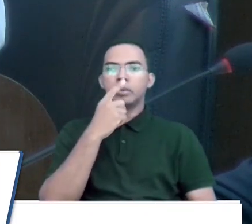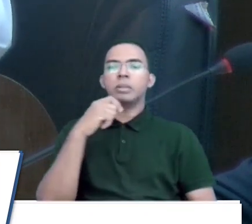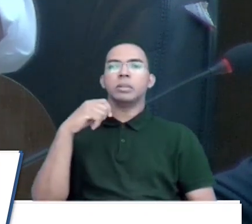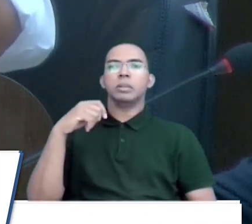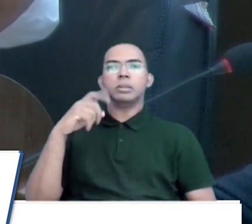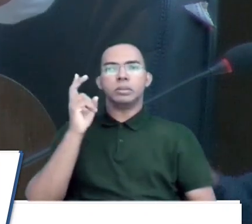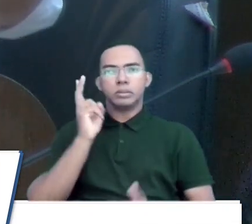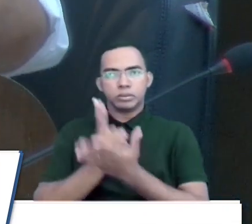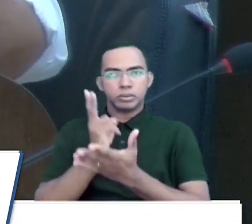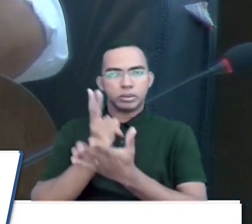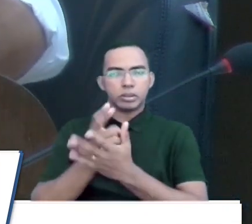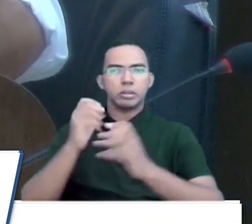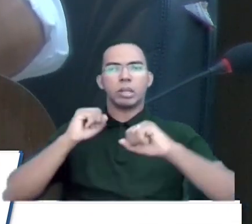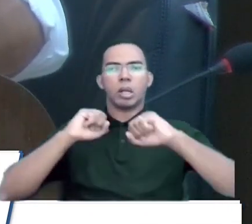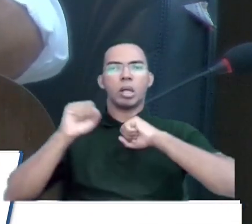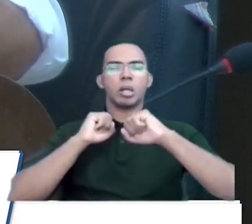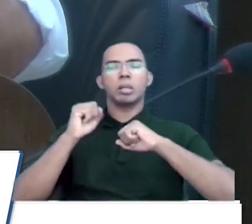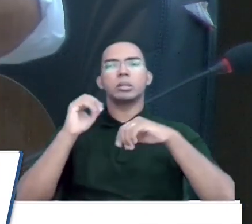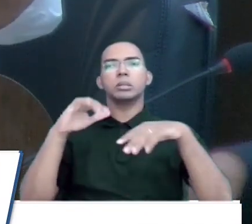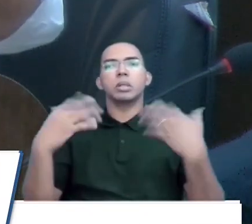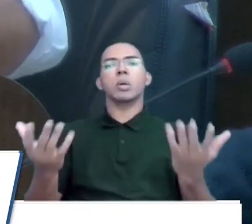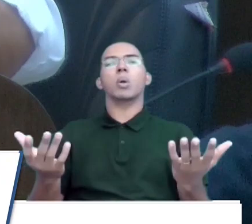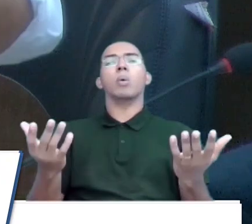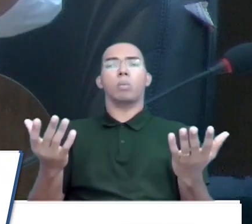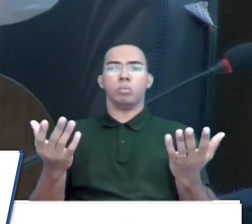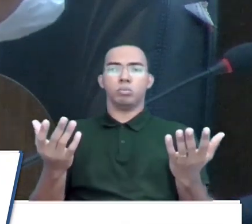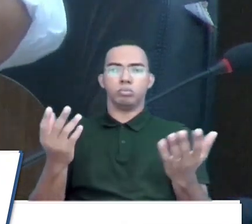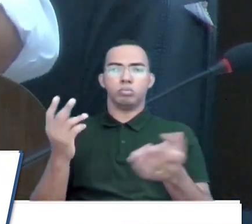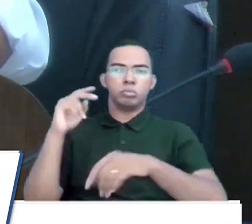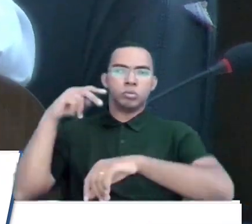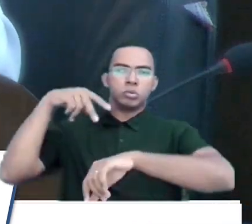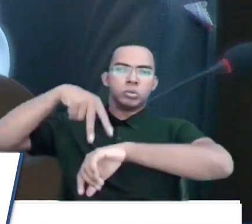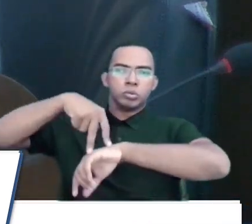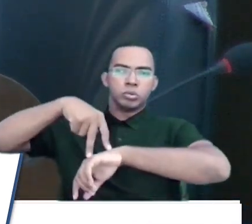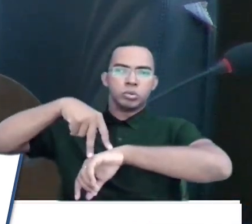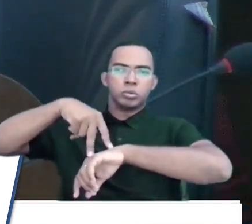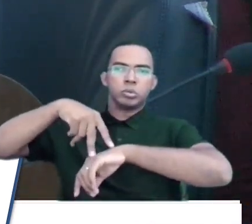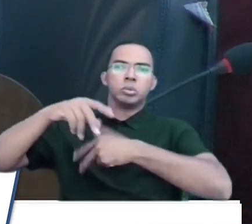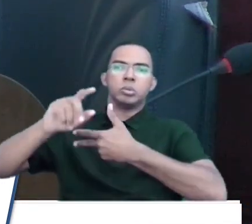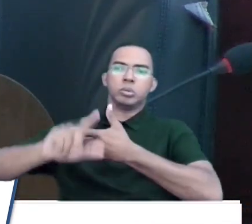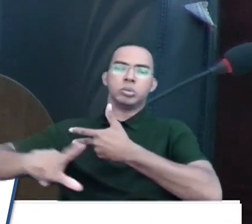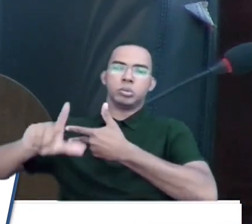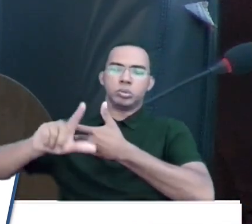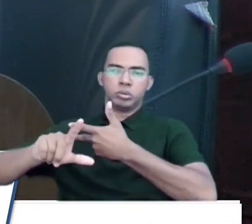instante, para saber qual que é a postura do Poder Legislativo francano.